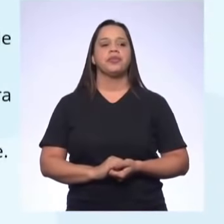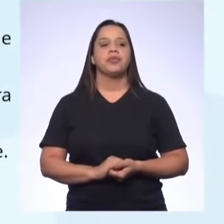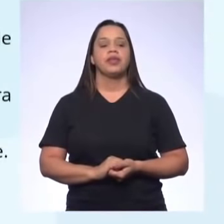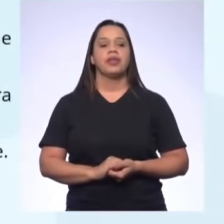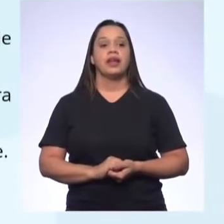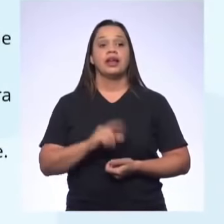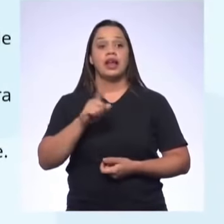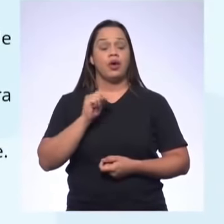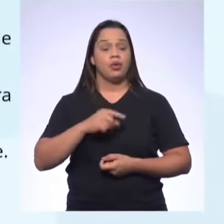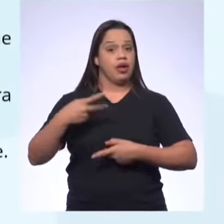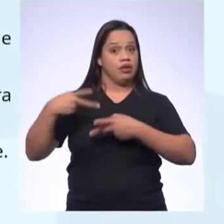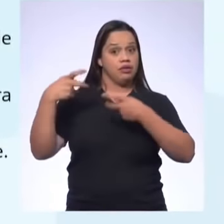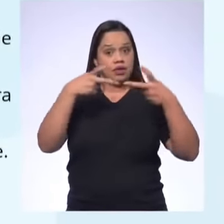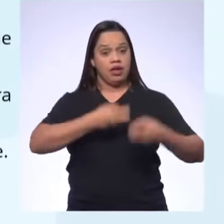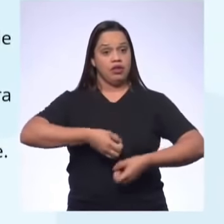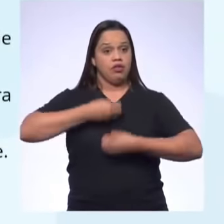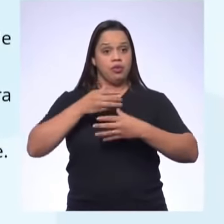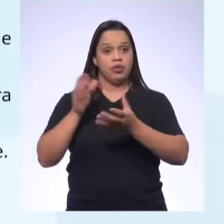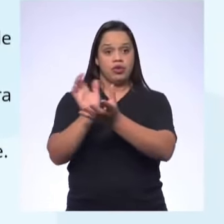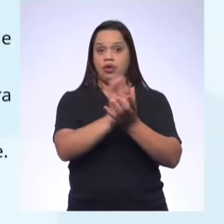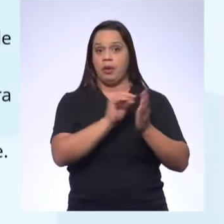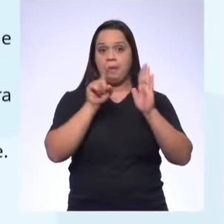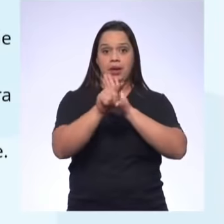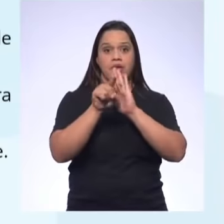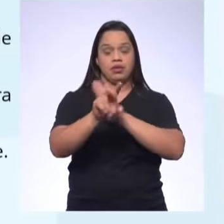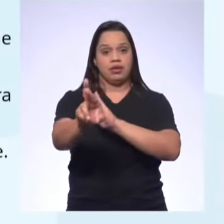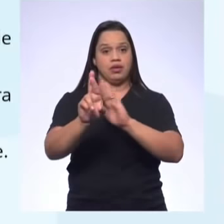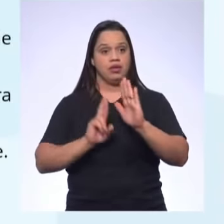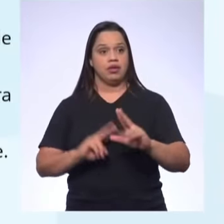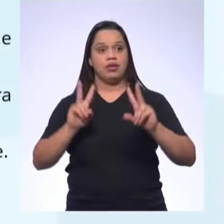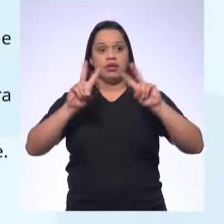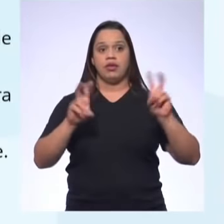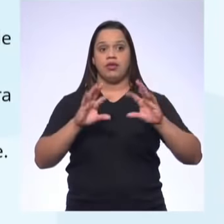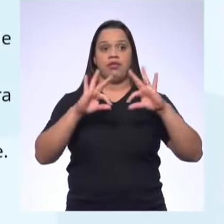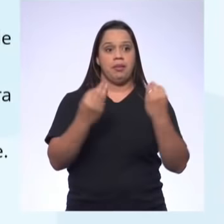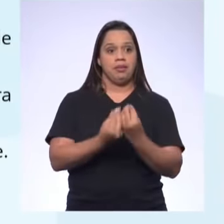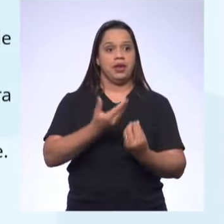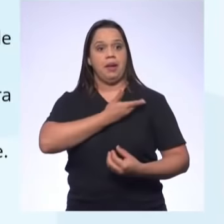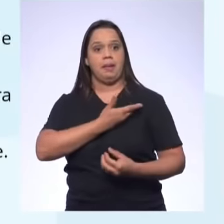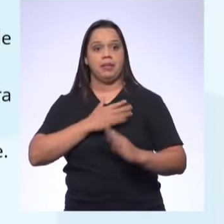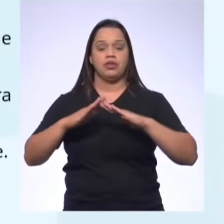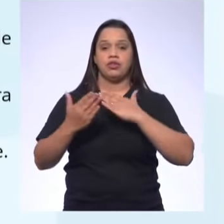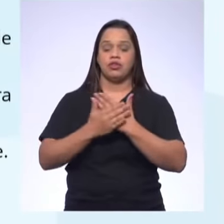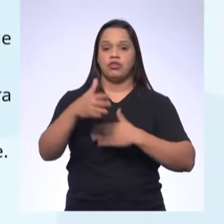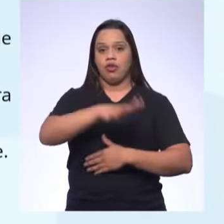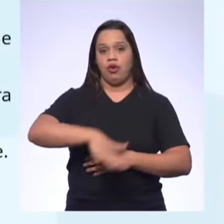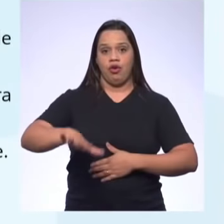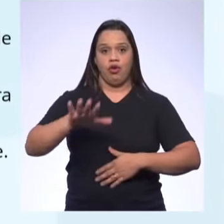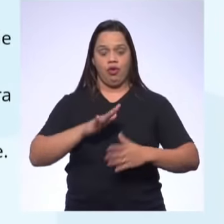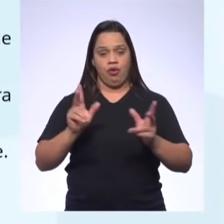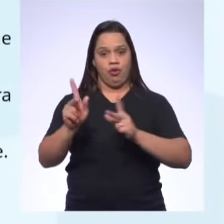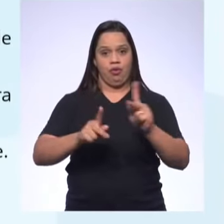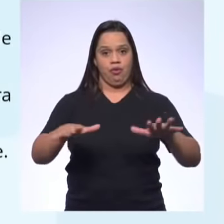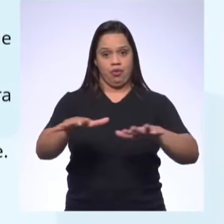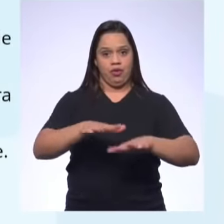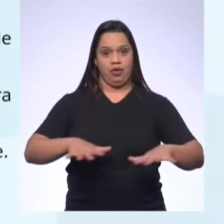coletar informações do grupo perguntando e respondendo sobre a família, os amigos, a escola e a